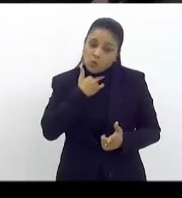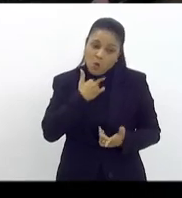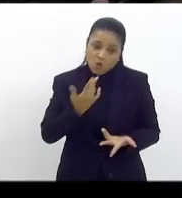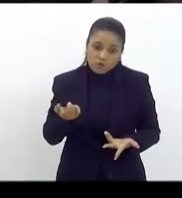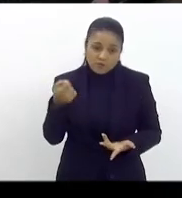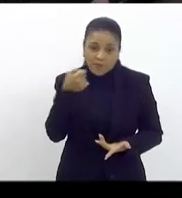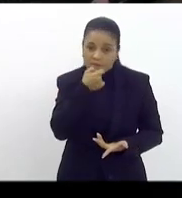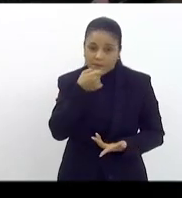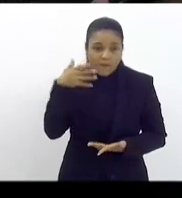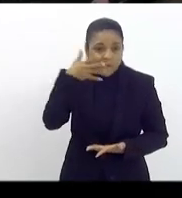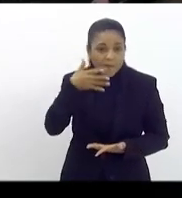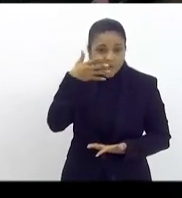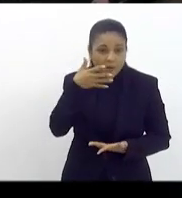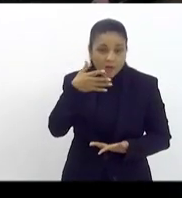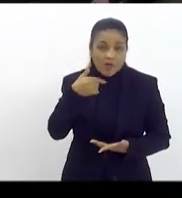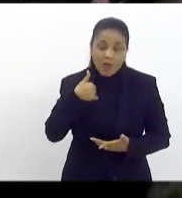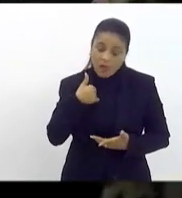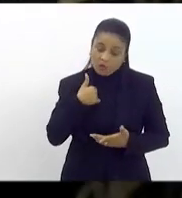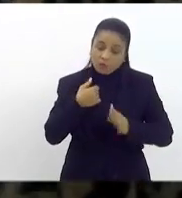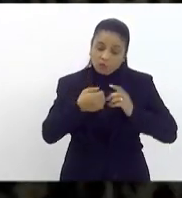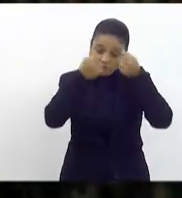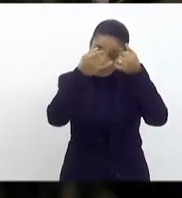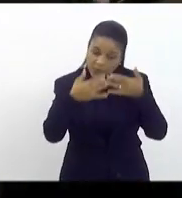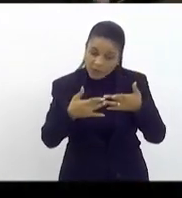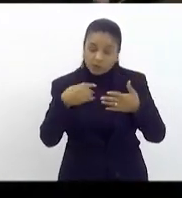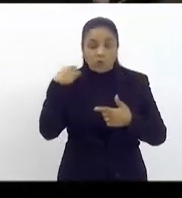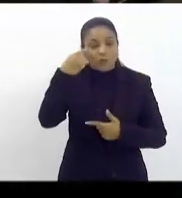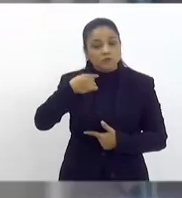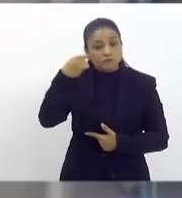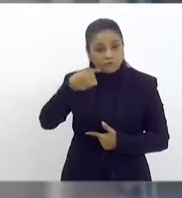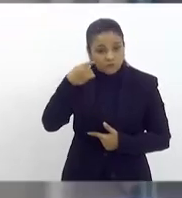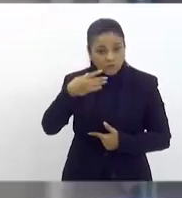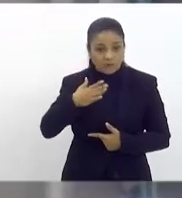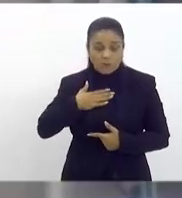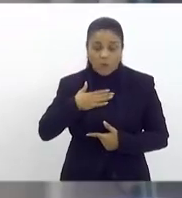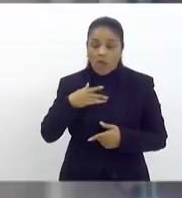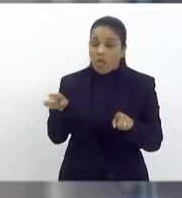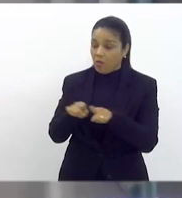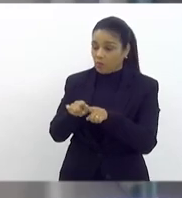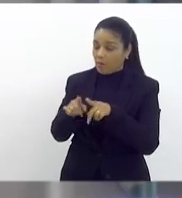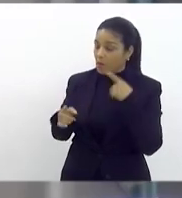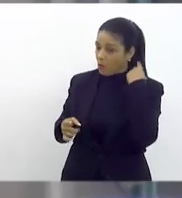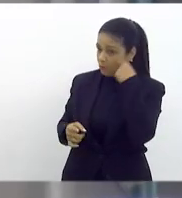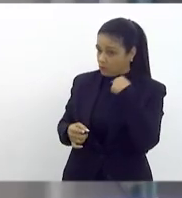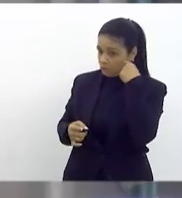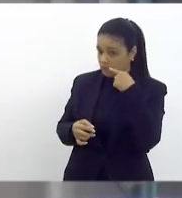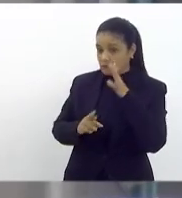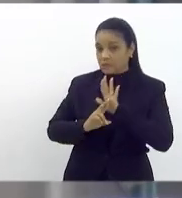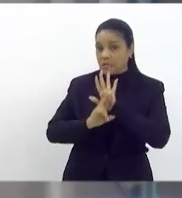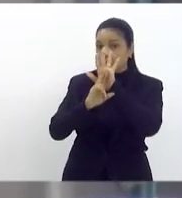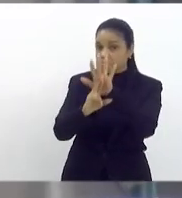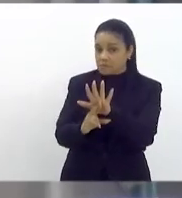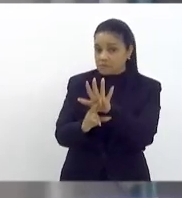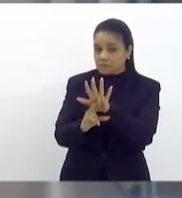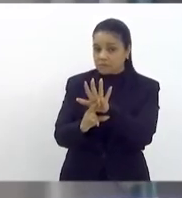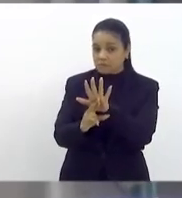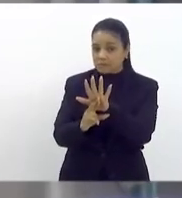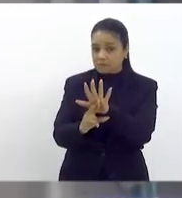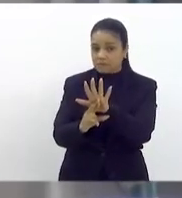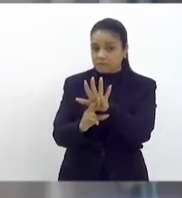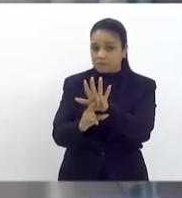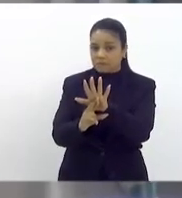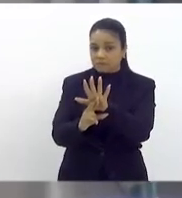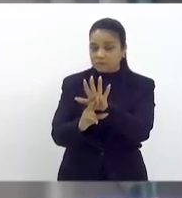Não, embora, perfeito, mas, estou fazendo a ressalva na qualidade de advogado. Eu, como advogado, se representando o